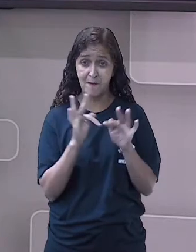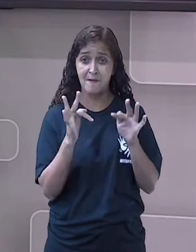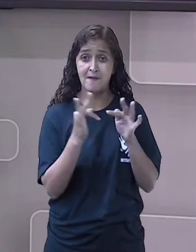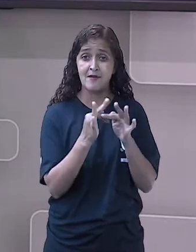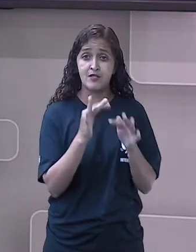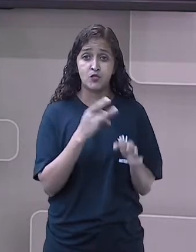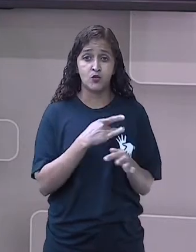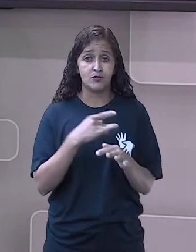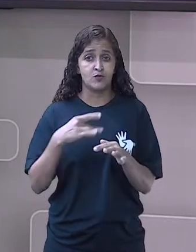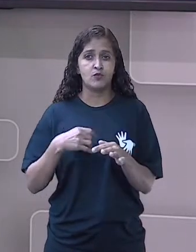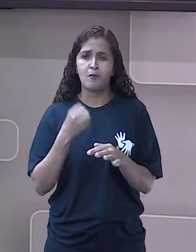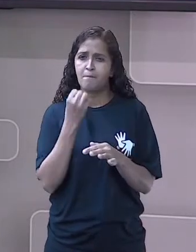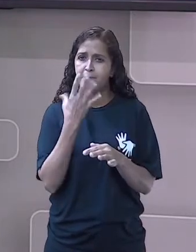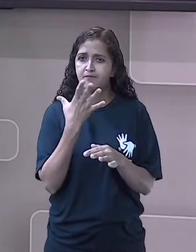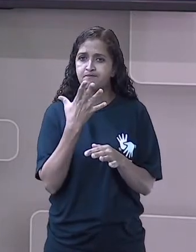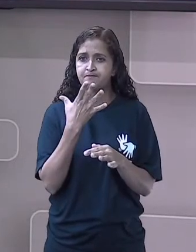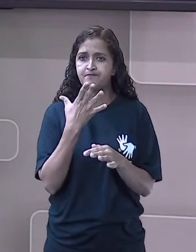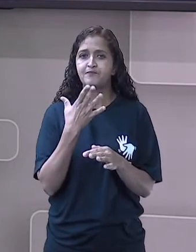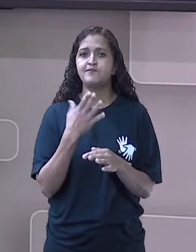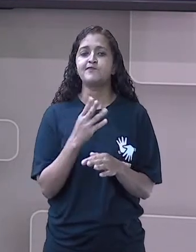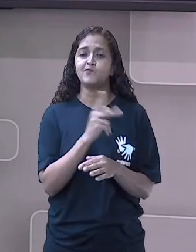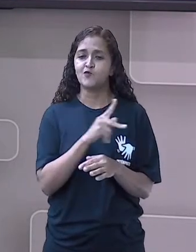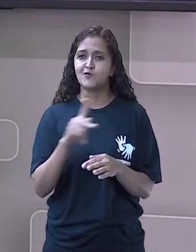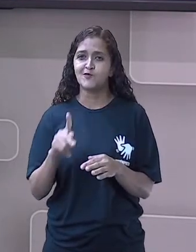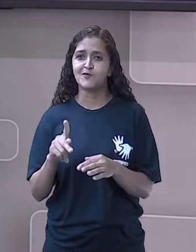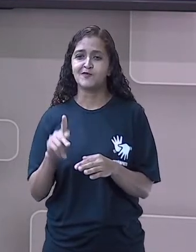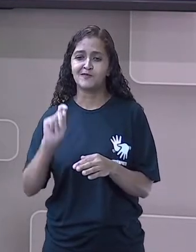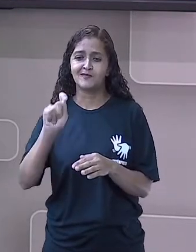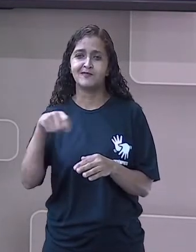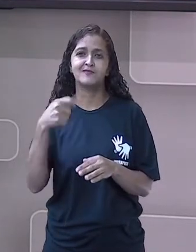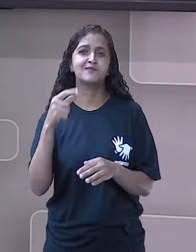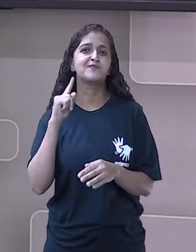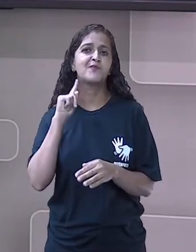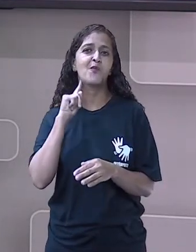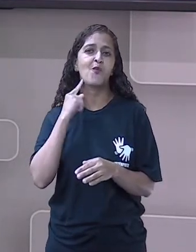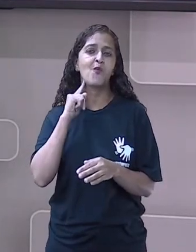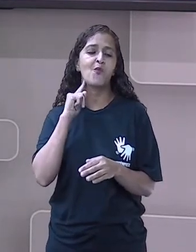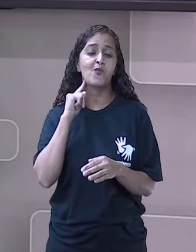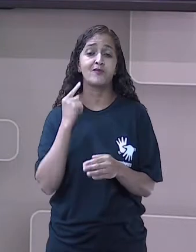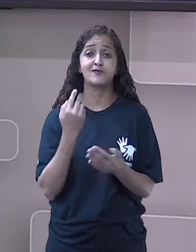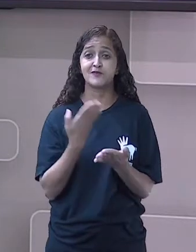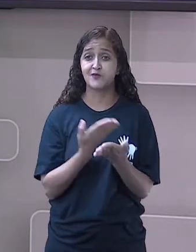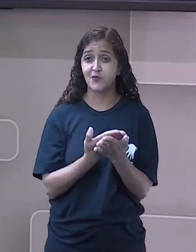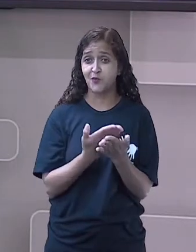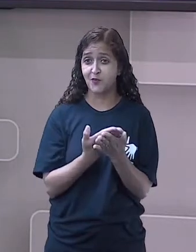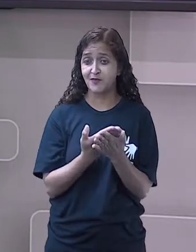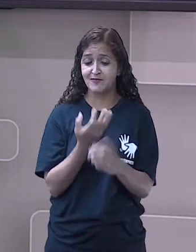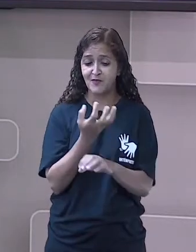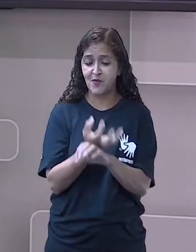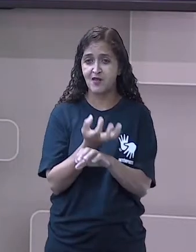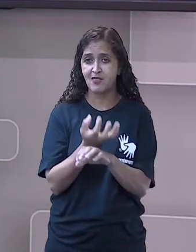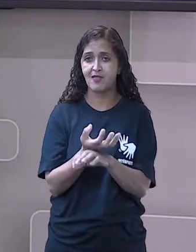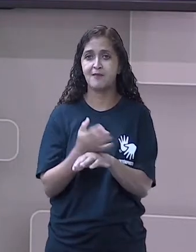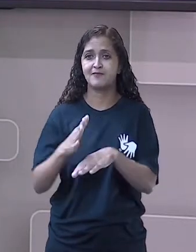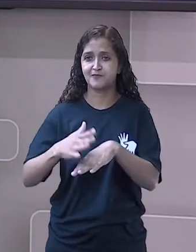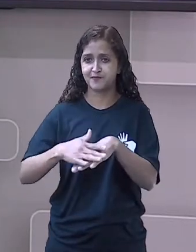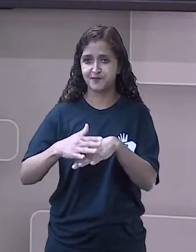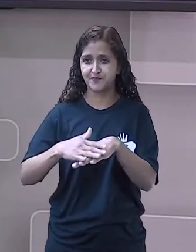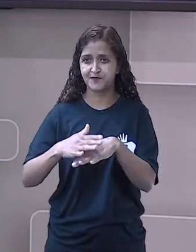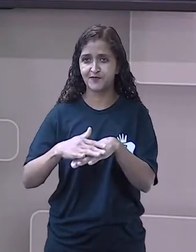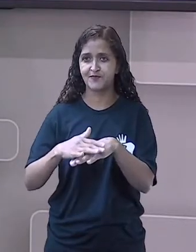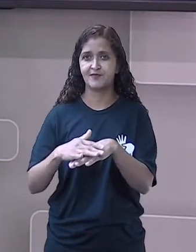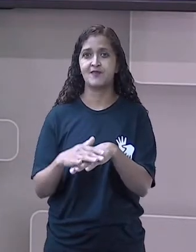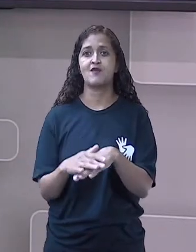tá certo? Sou a professora Gisele e hoje na nossa aula de matemática nós vamos falar